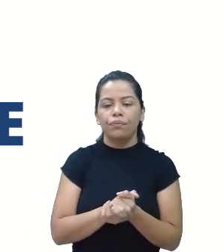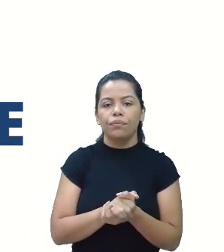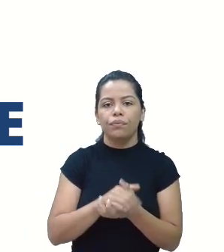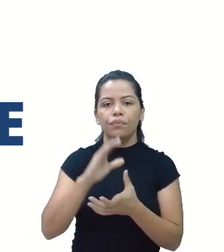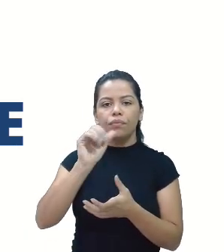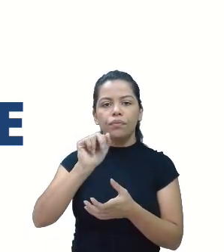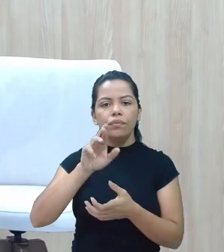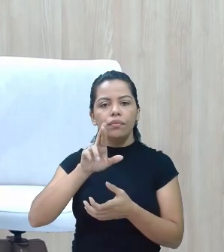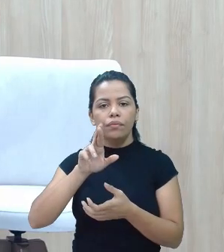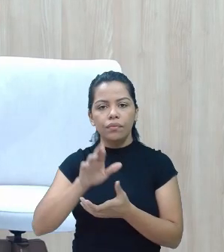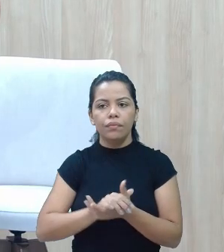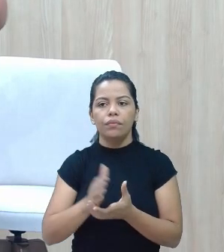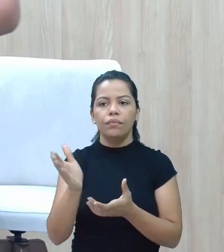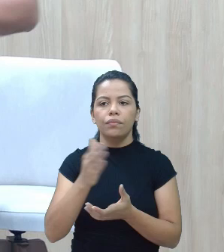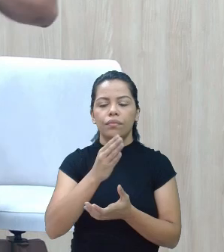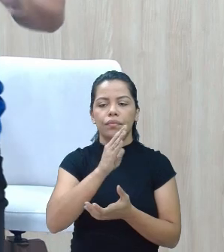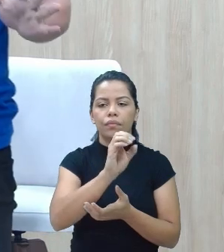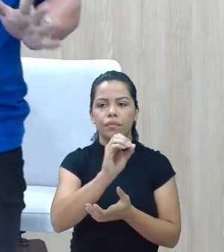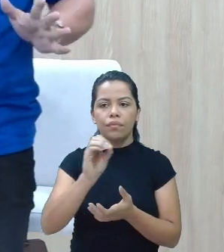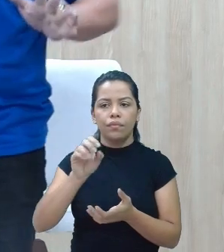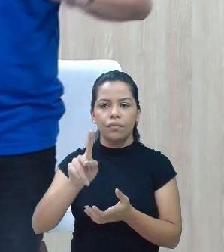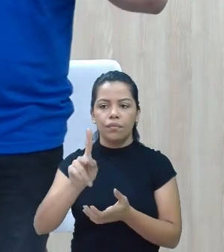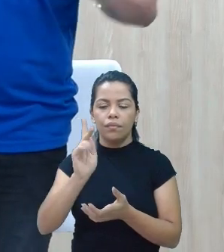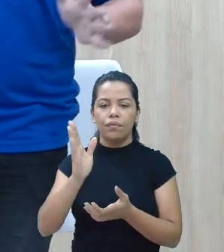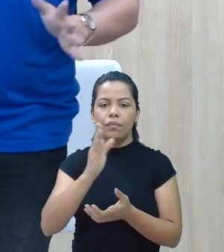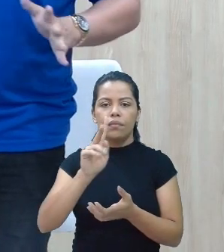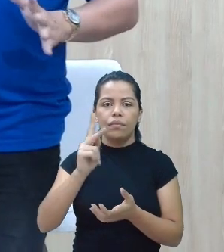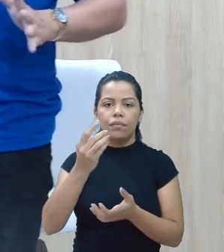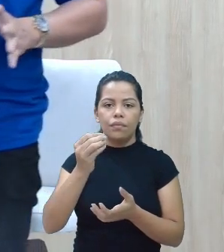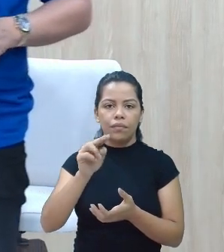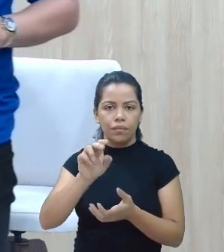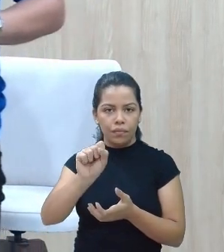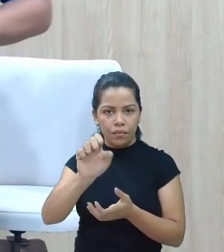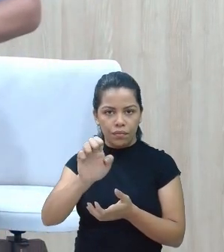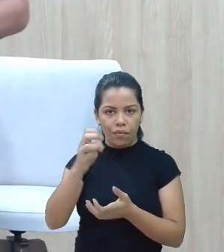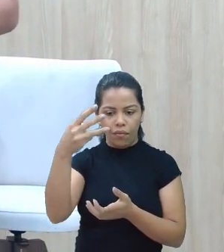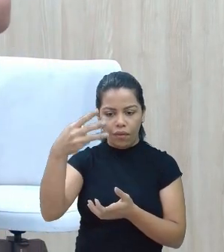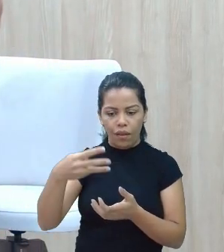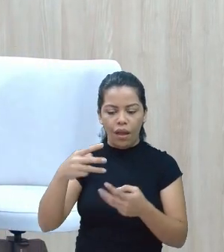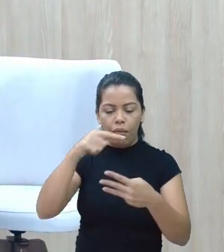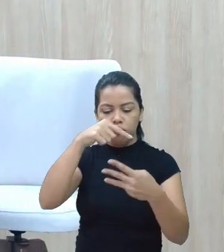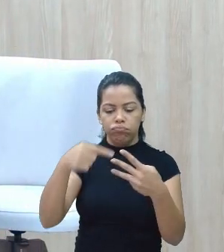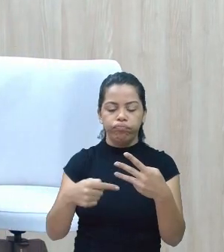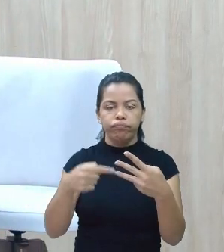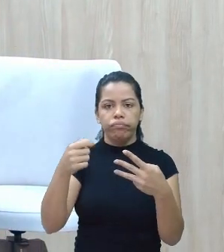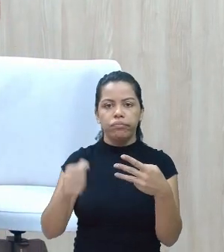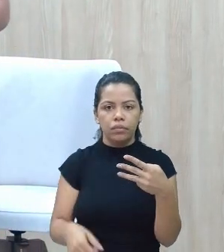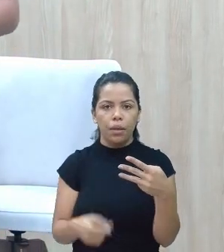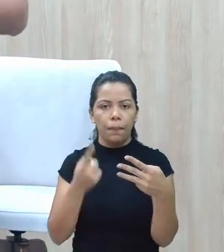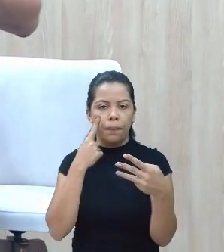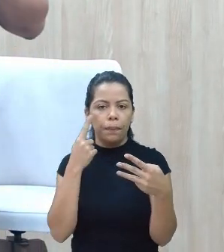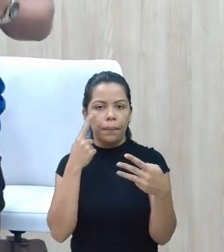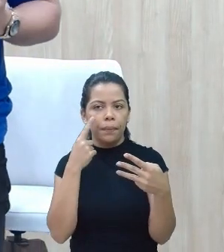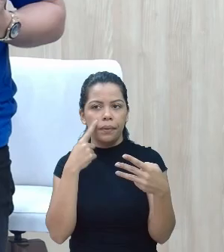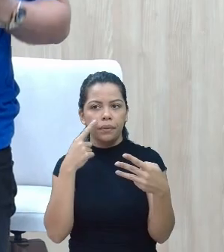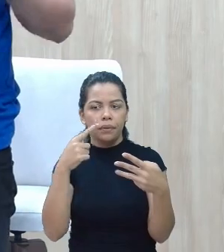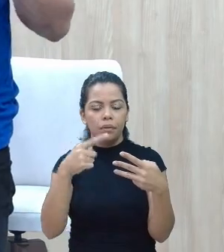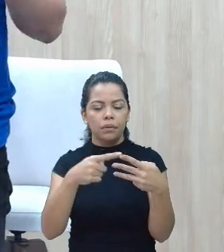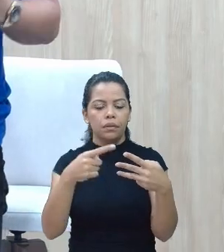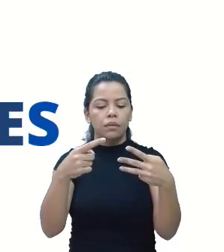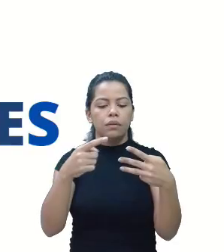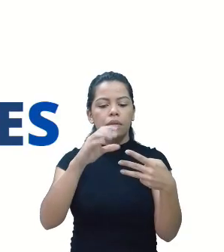simples pluralizar. É só colocar o S no final. Não temos grandes problemas com isso. Então perceba aí,